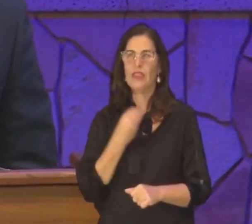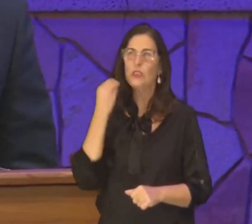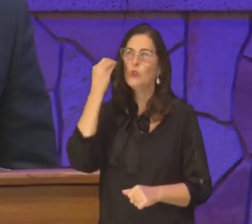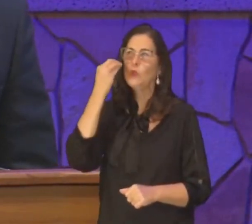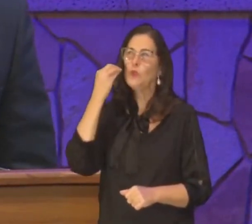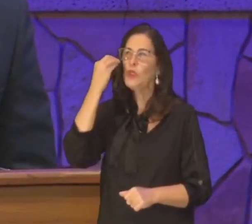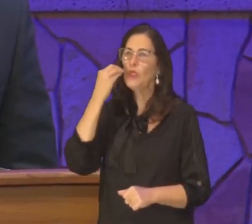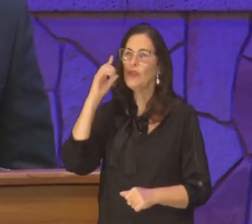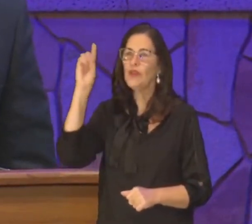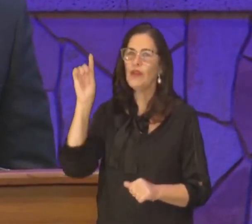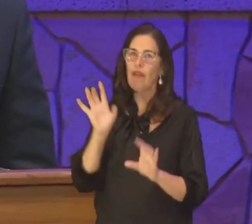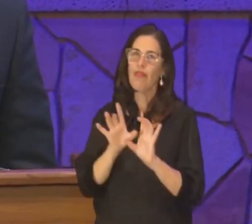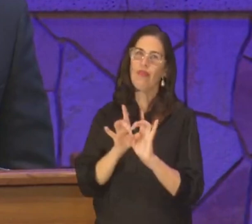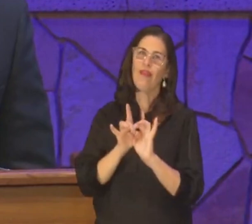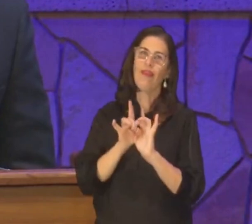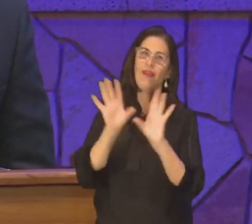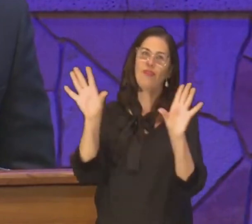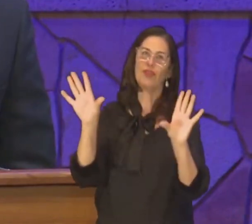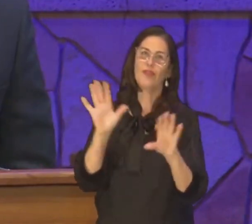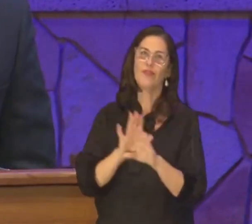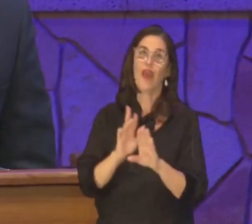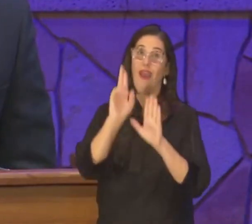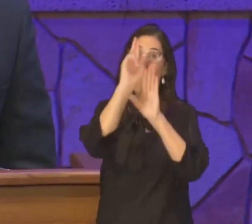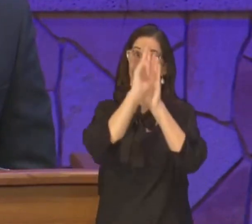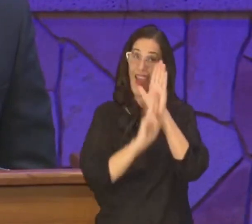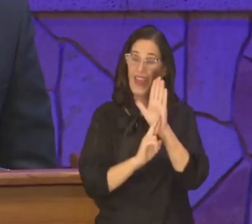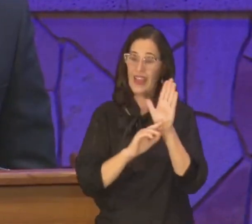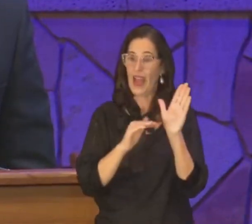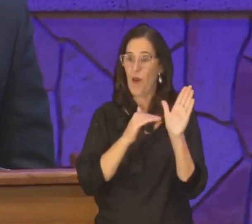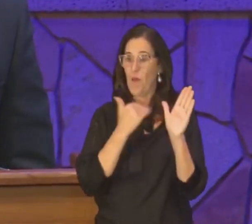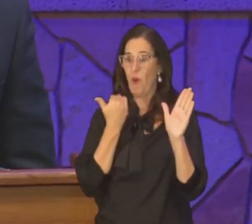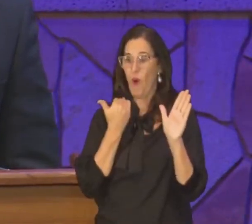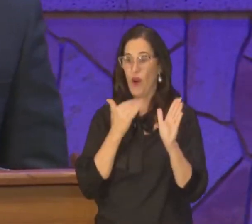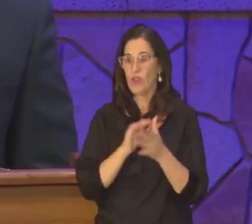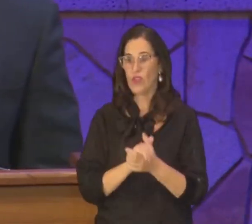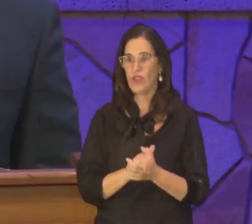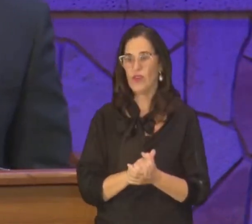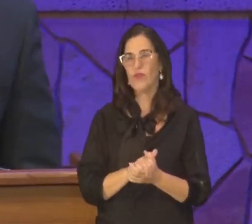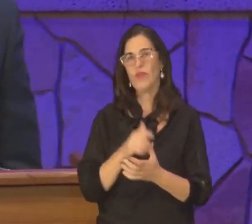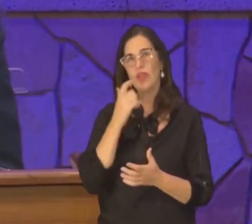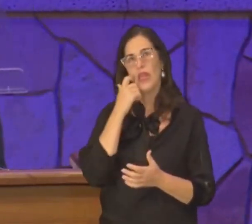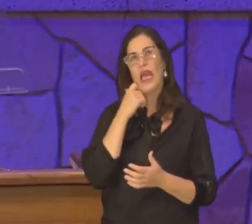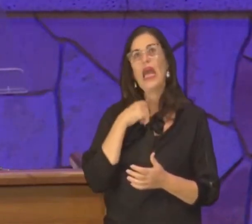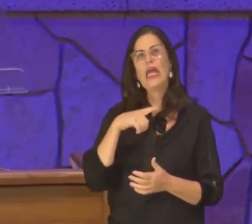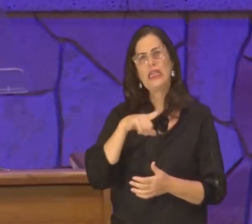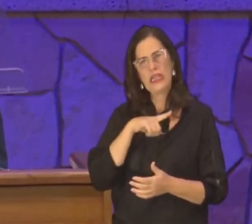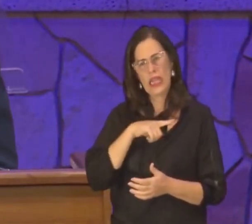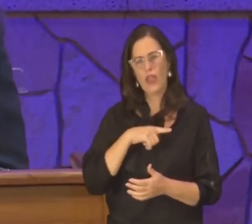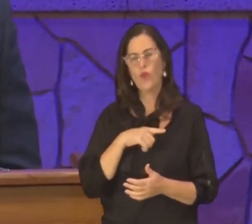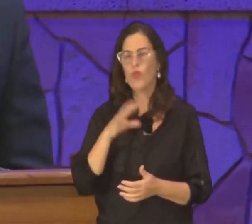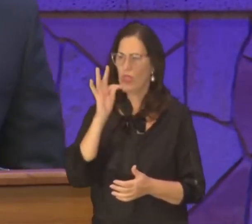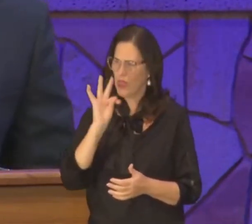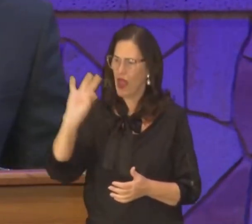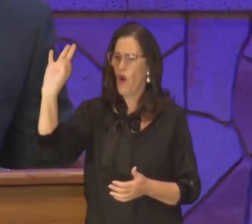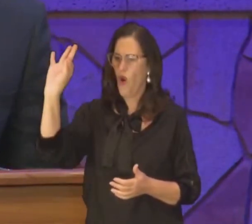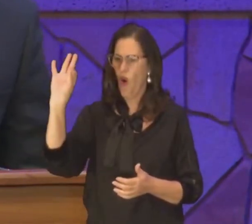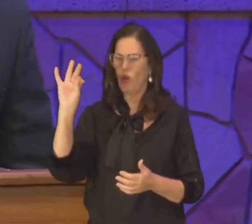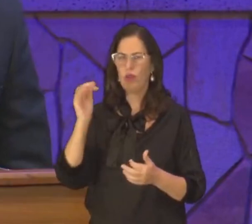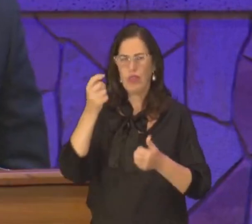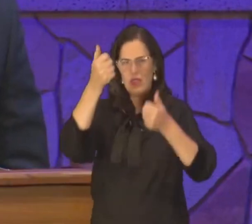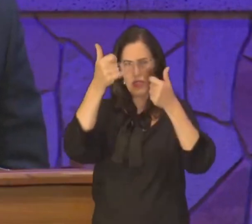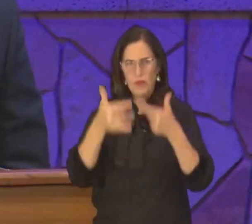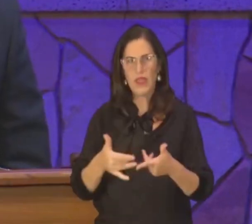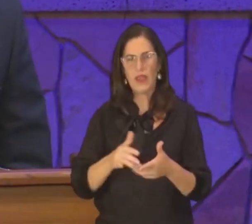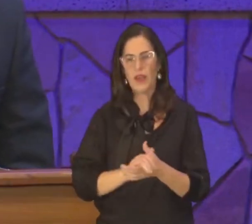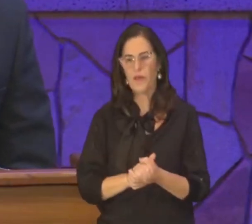de livramentos. O relato da morte. E há um historiador, um teólogo que fala a respeito disso,